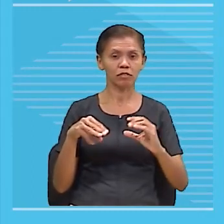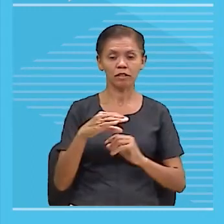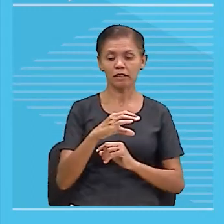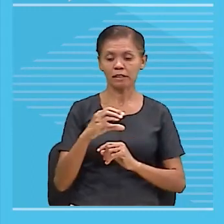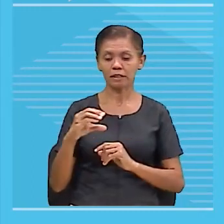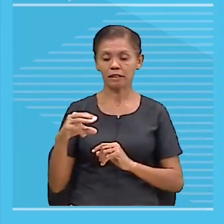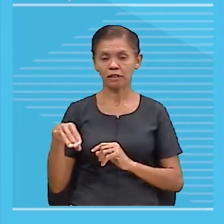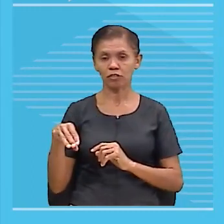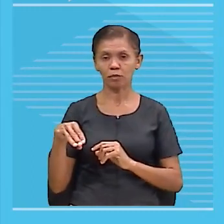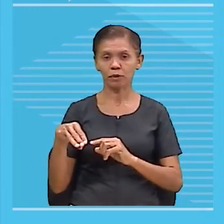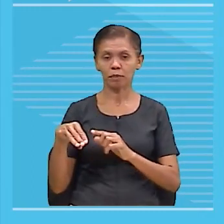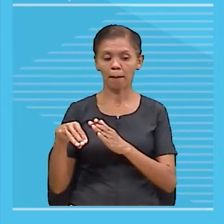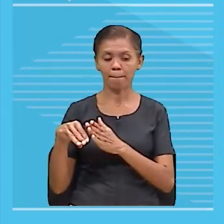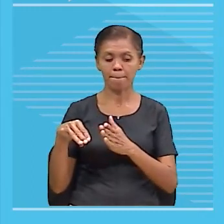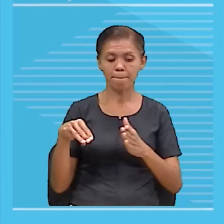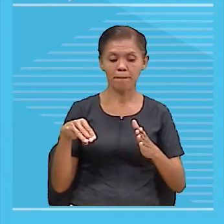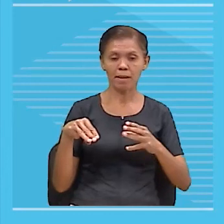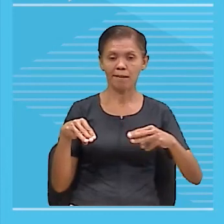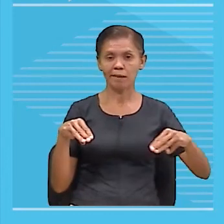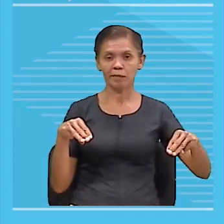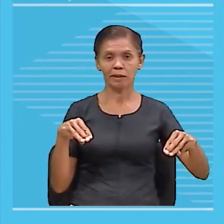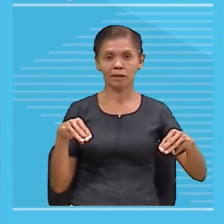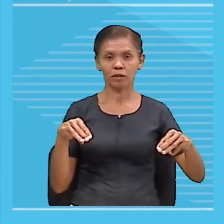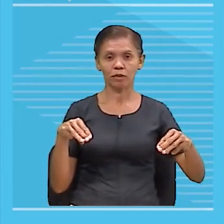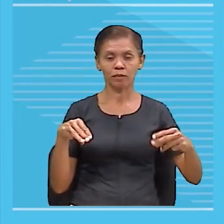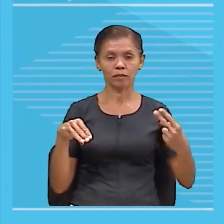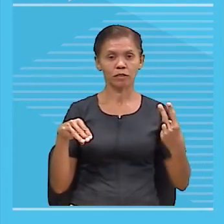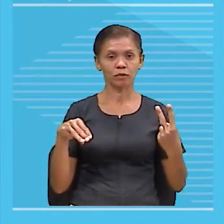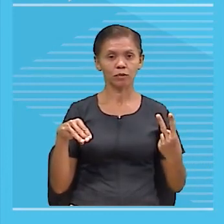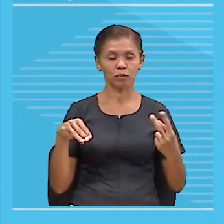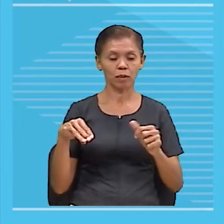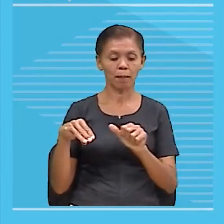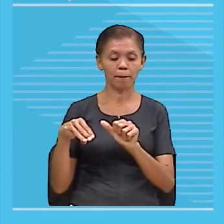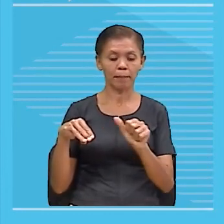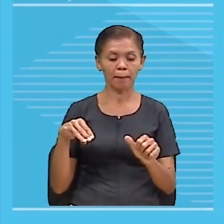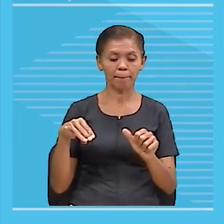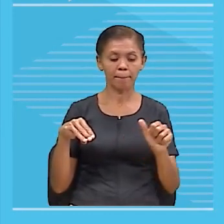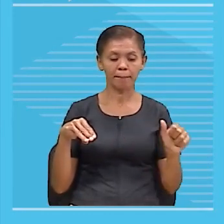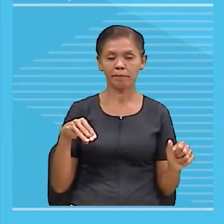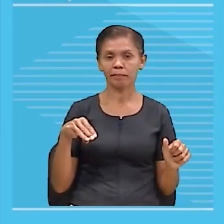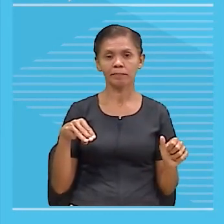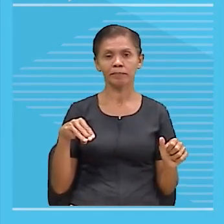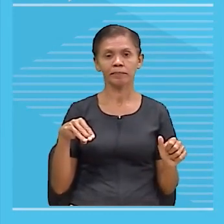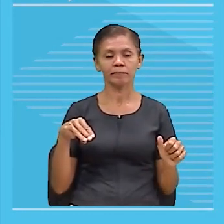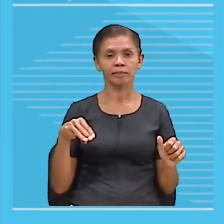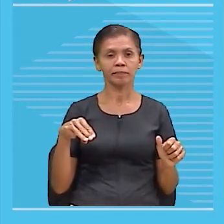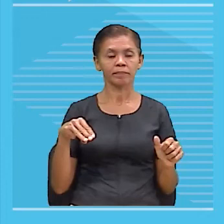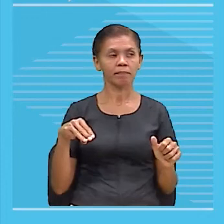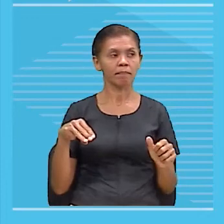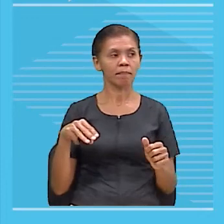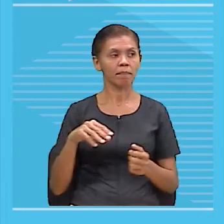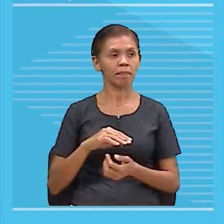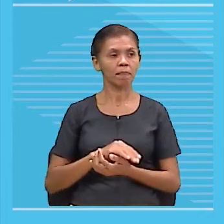que trocar 2 casas decimais, não é isso? Eu tenho que saltar 2